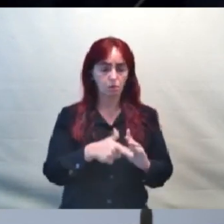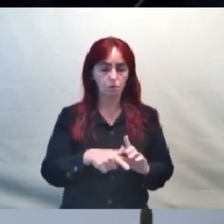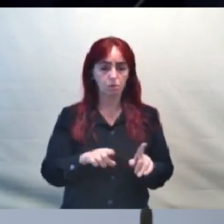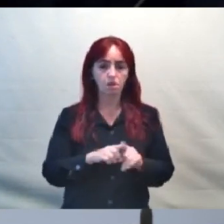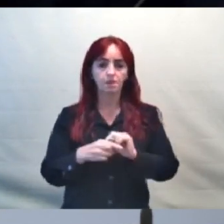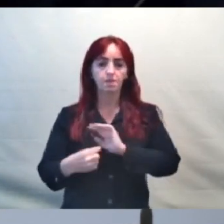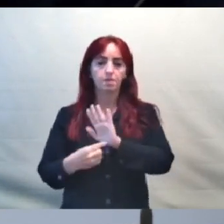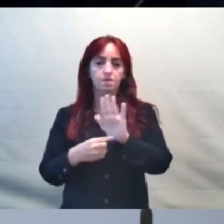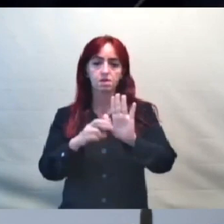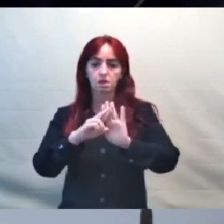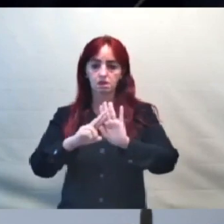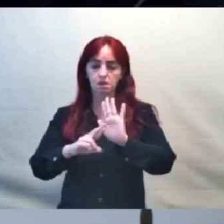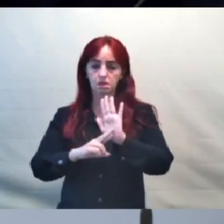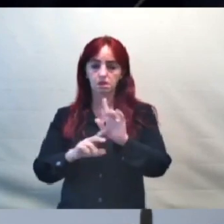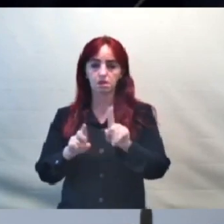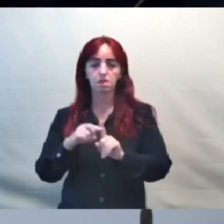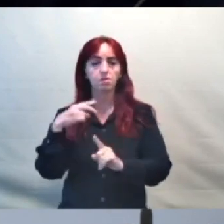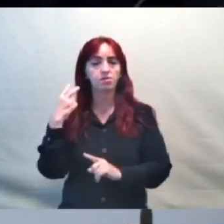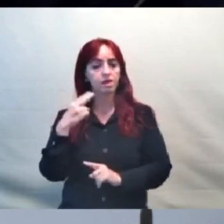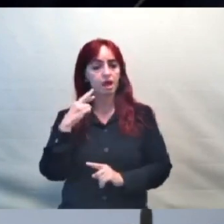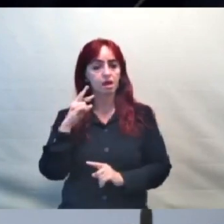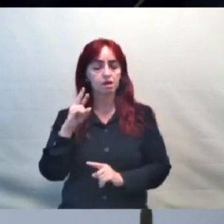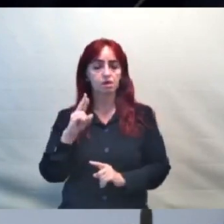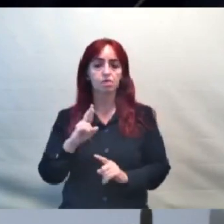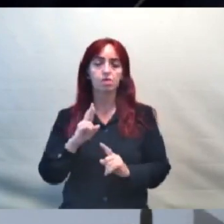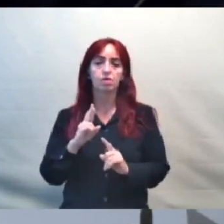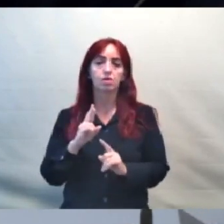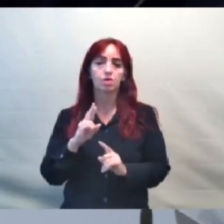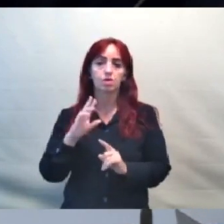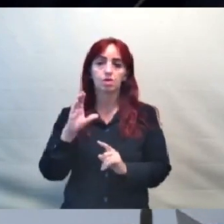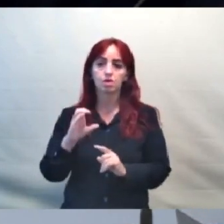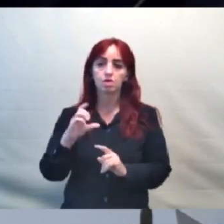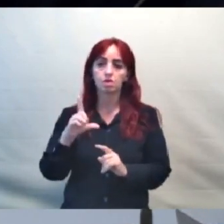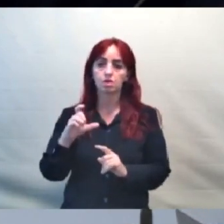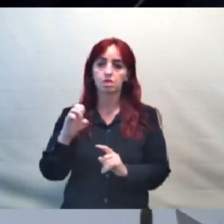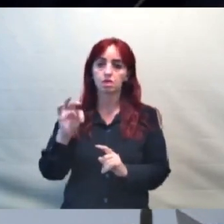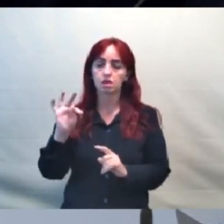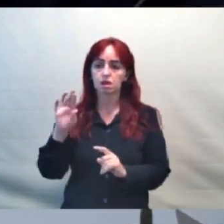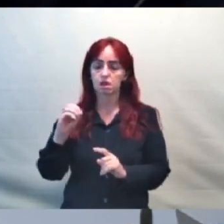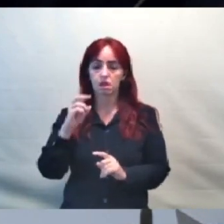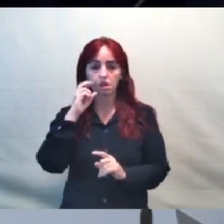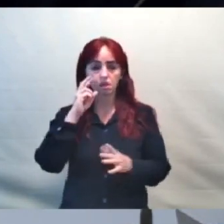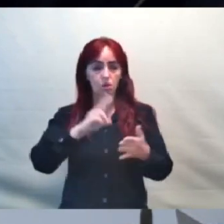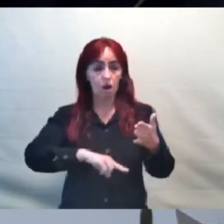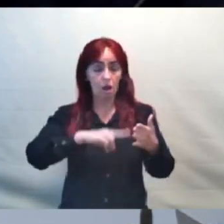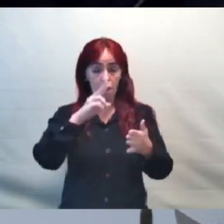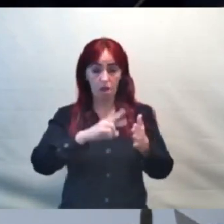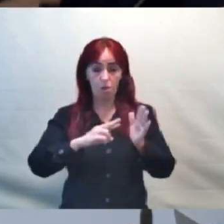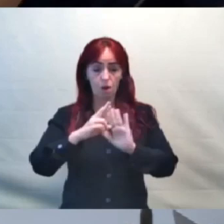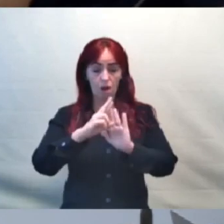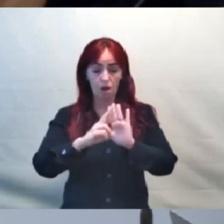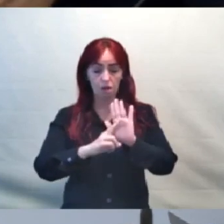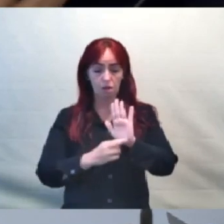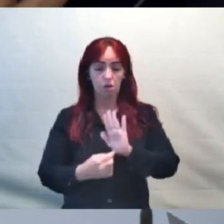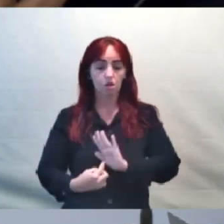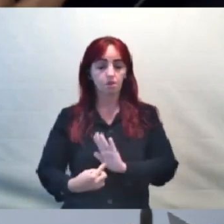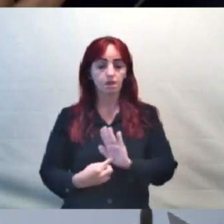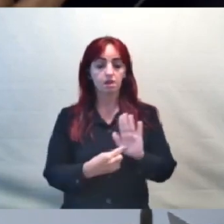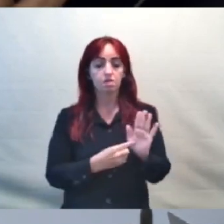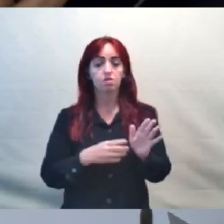Xavier, relator, fez a leitura do relatório, apresentou, mas o mais importante